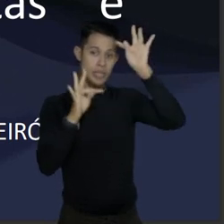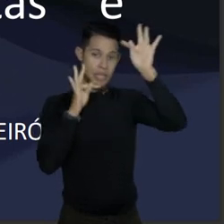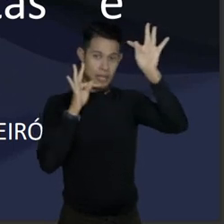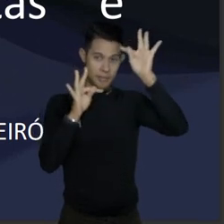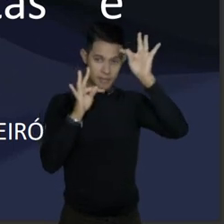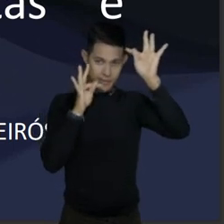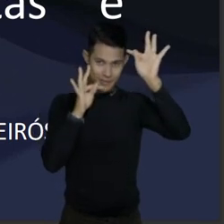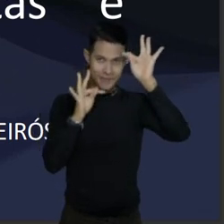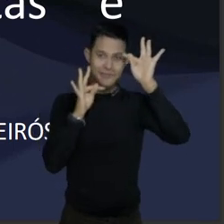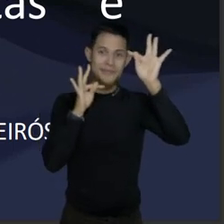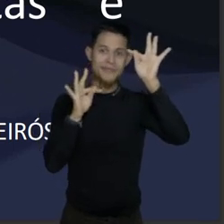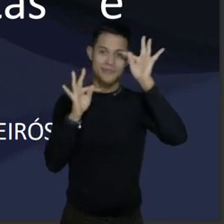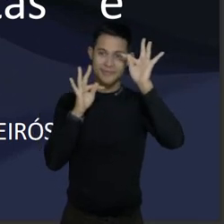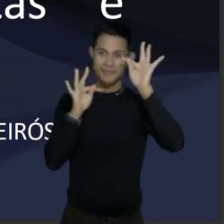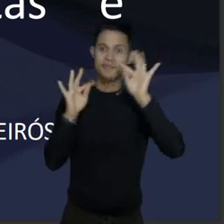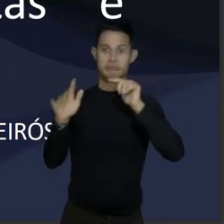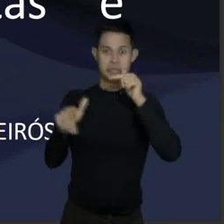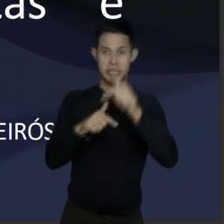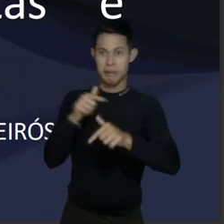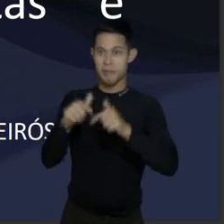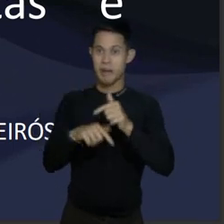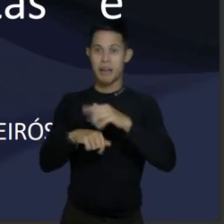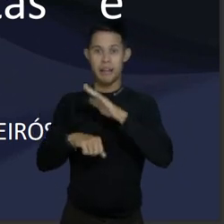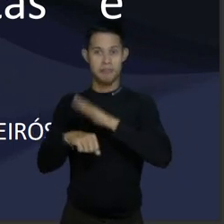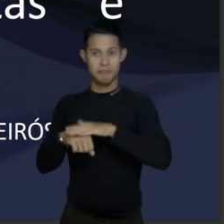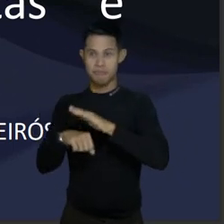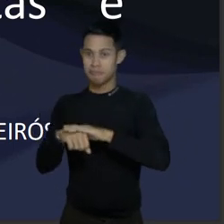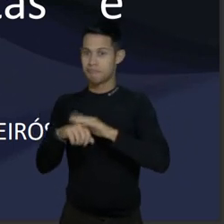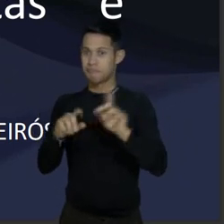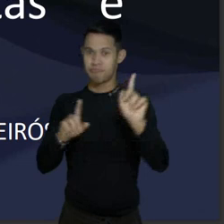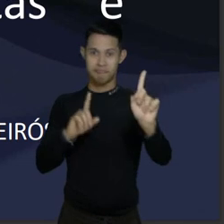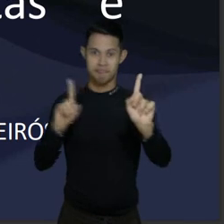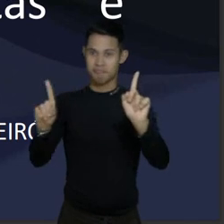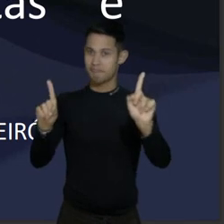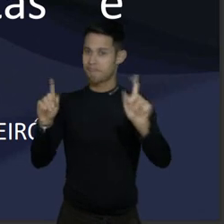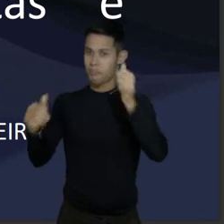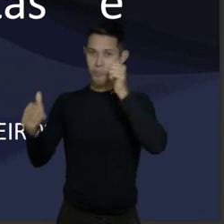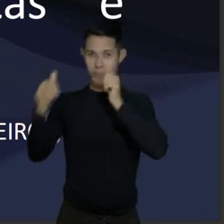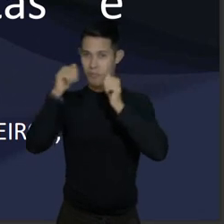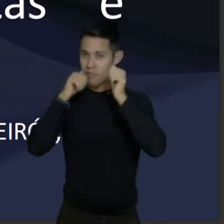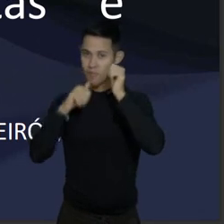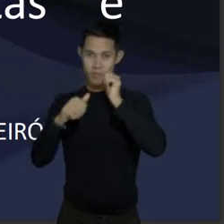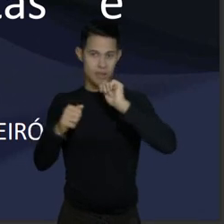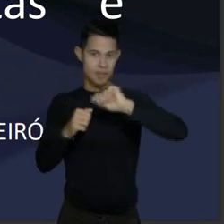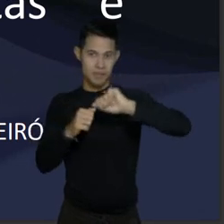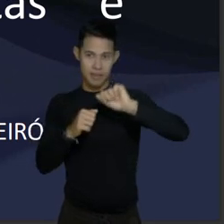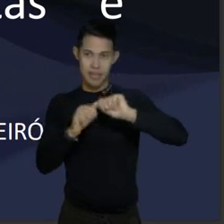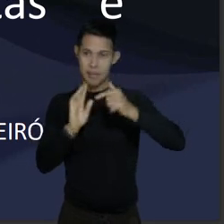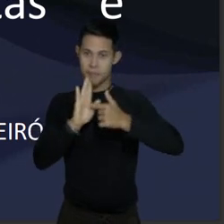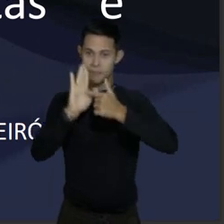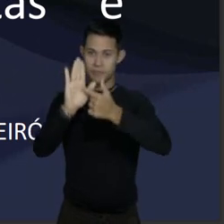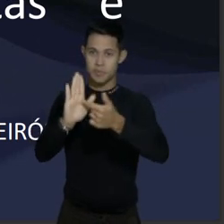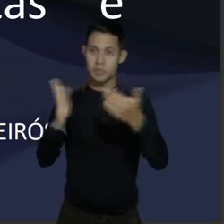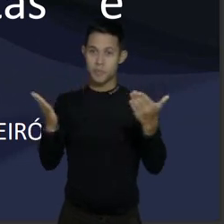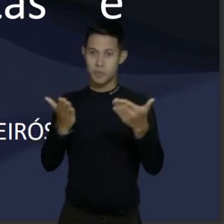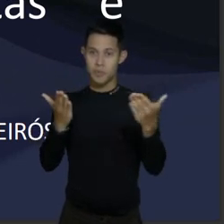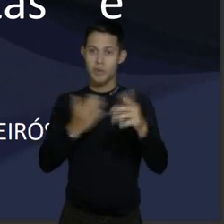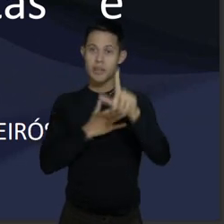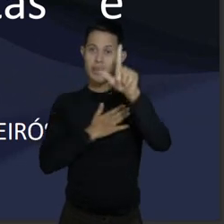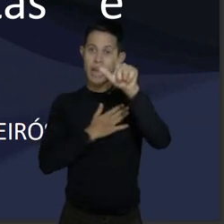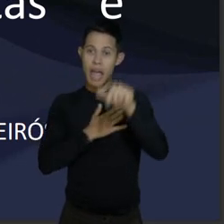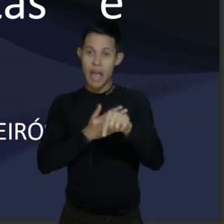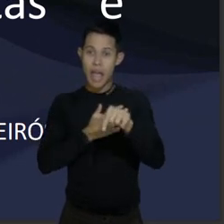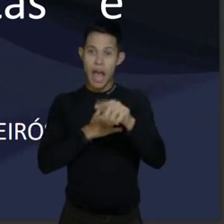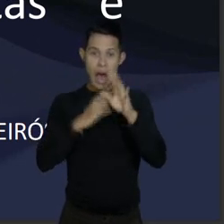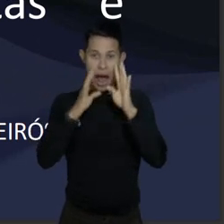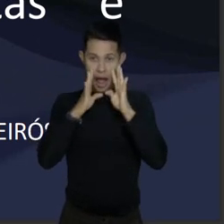Faz esse trabalho que a Lucimara trouxe hoje de manhã é escutar o silêncio